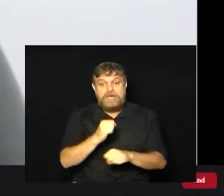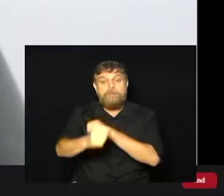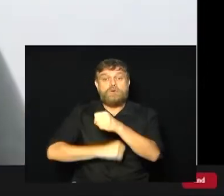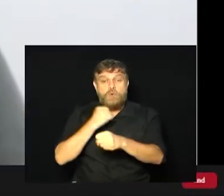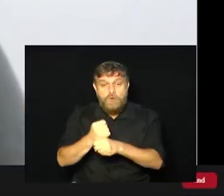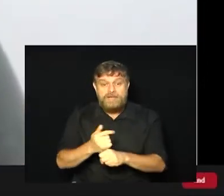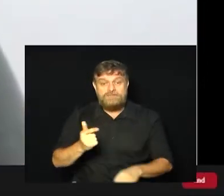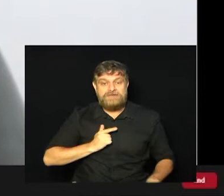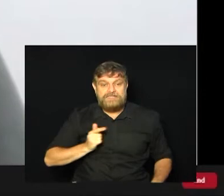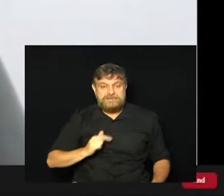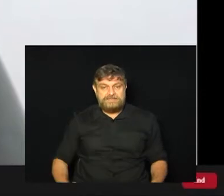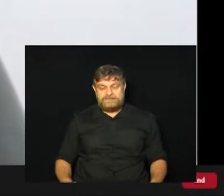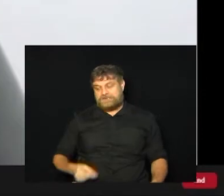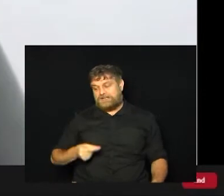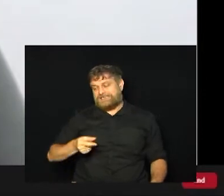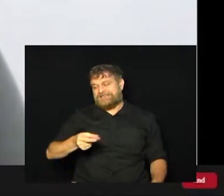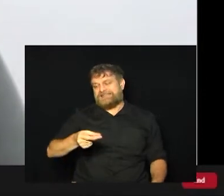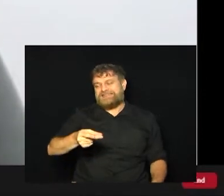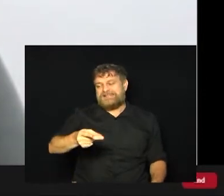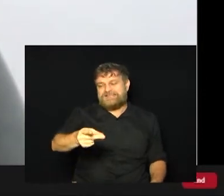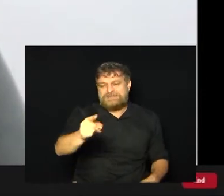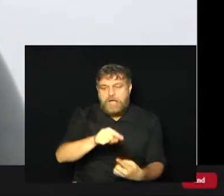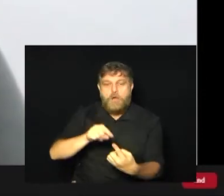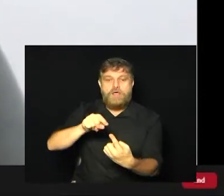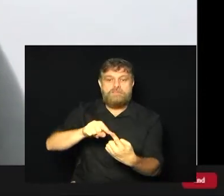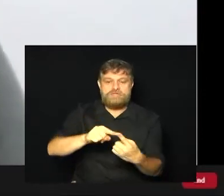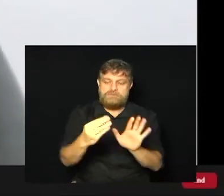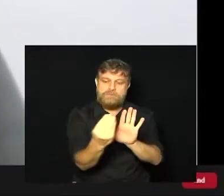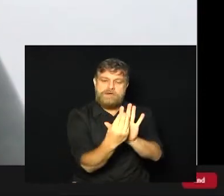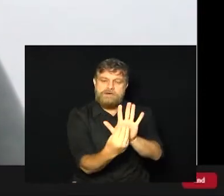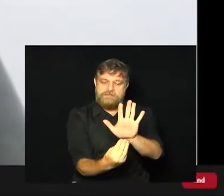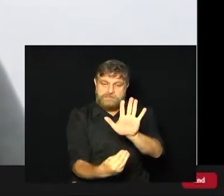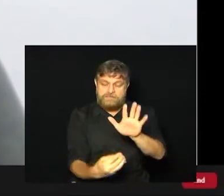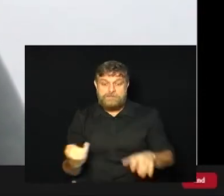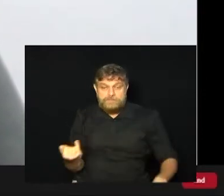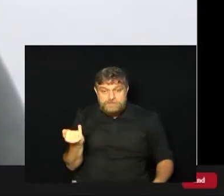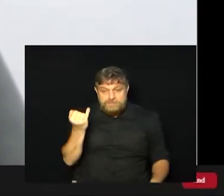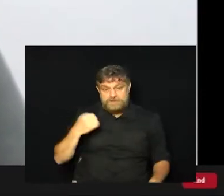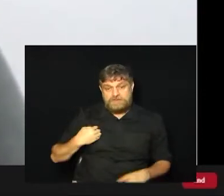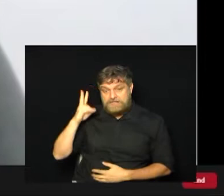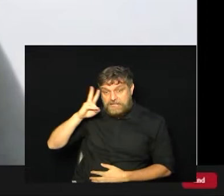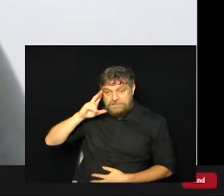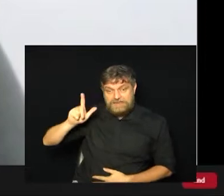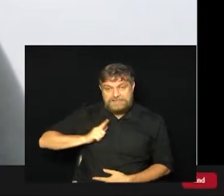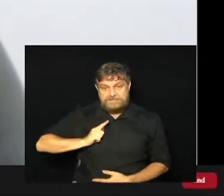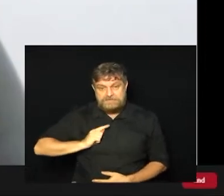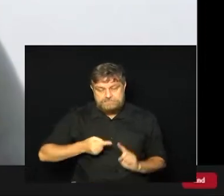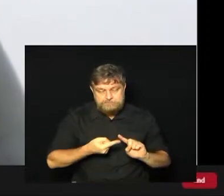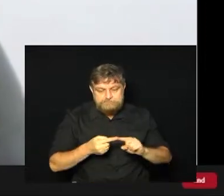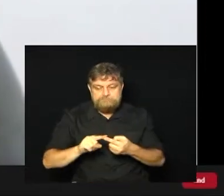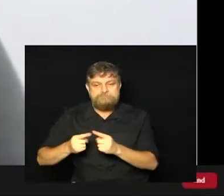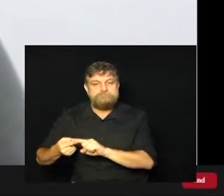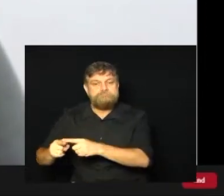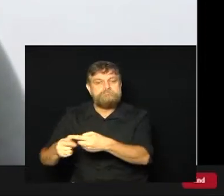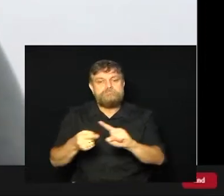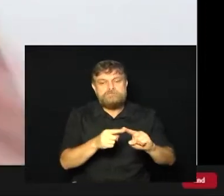e tem metas que são a longo prazo, né? Mas a importância da gente lembrar é que elas precisam estar alinhadas, né?